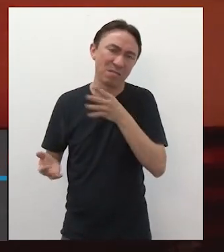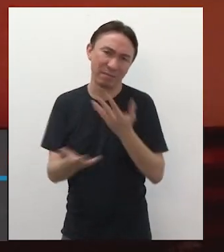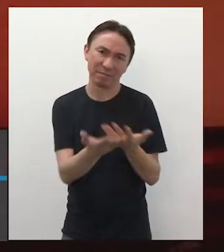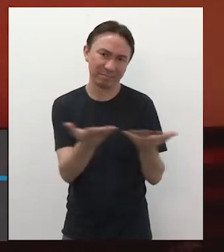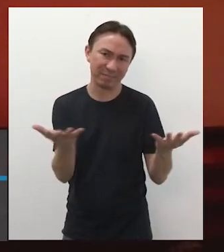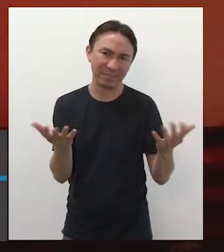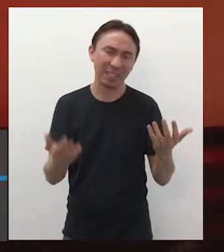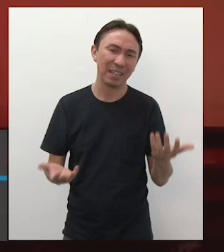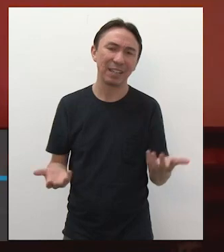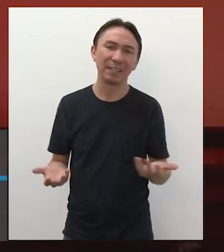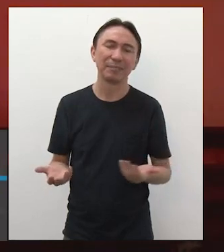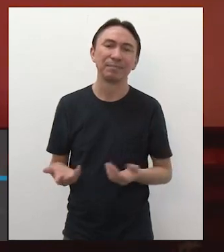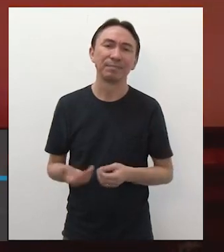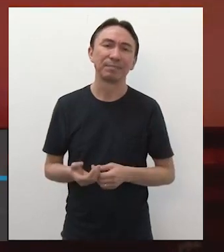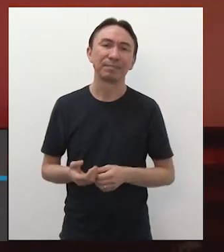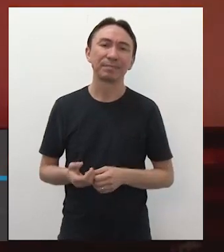uma